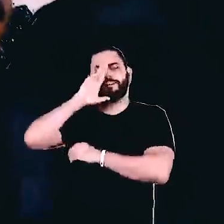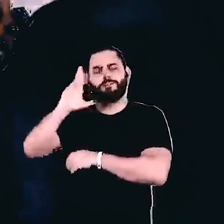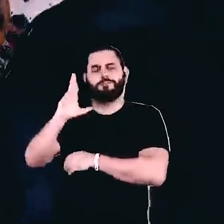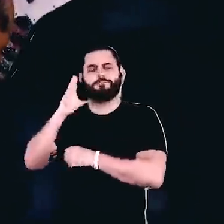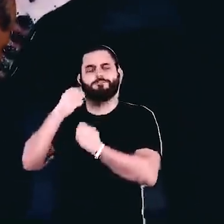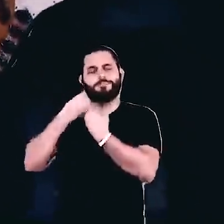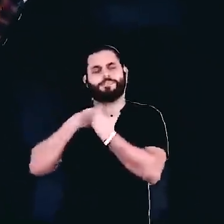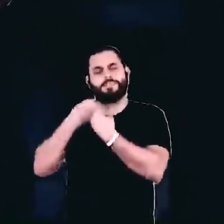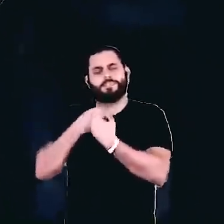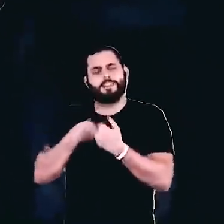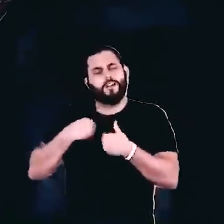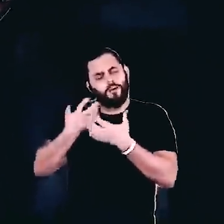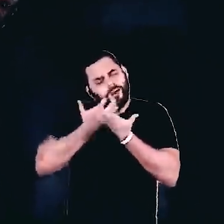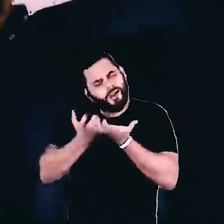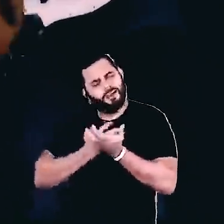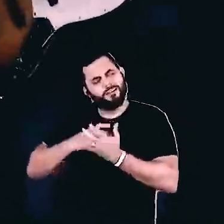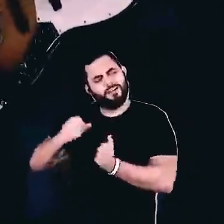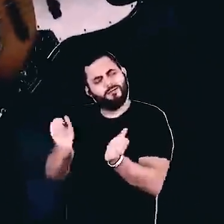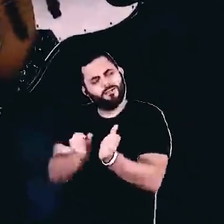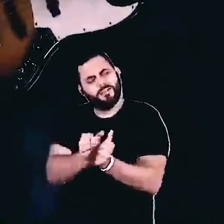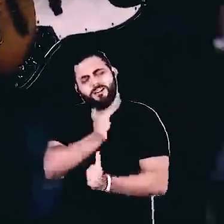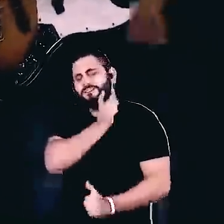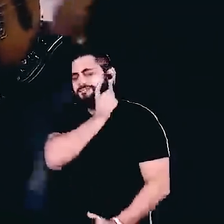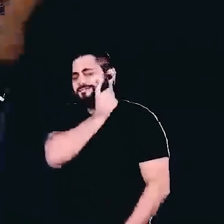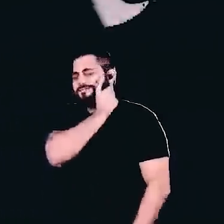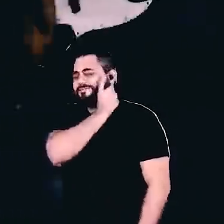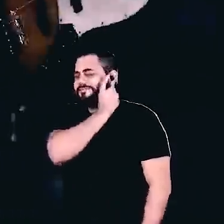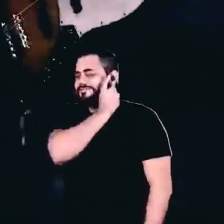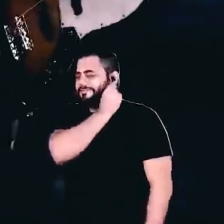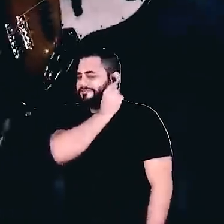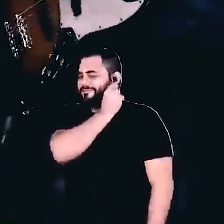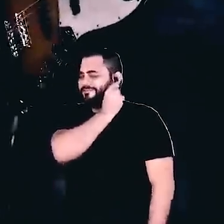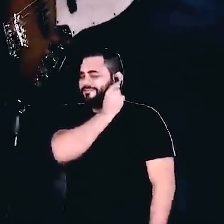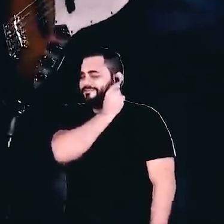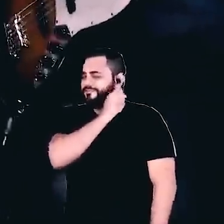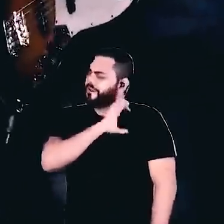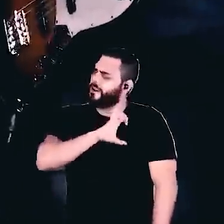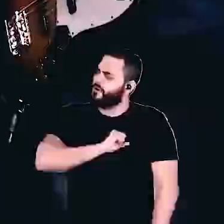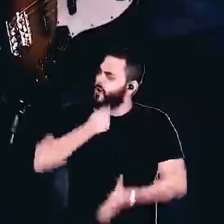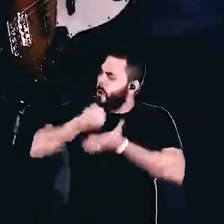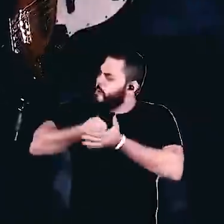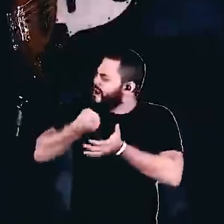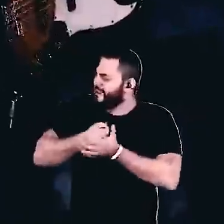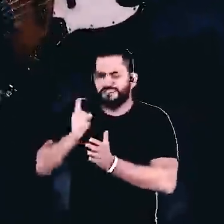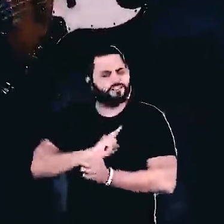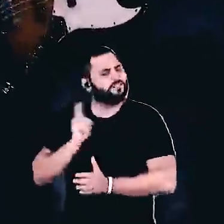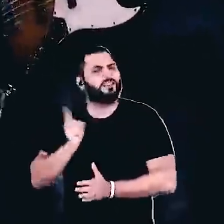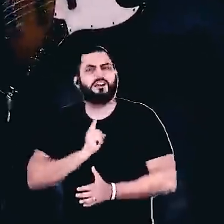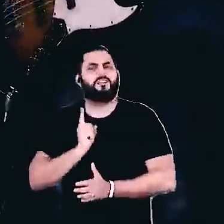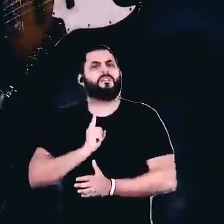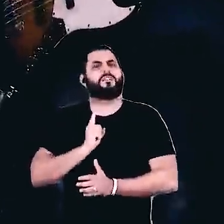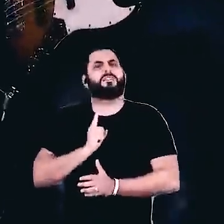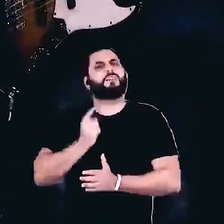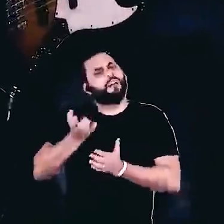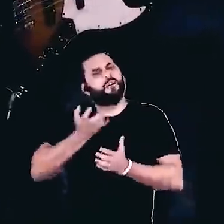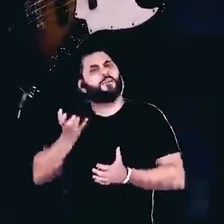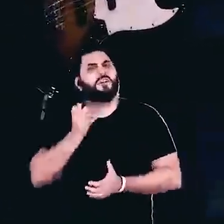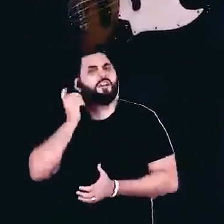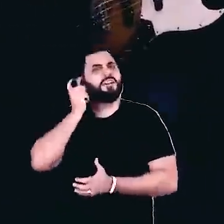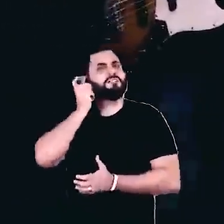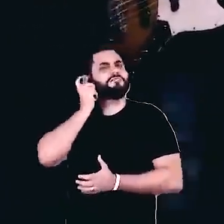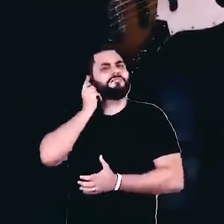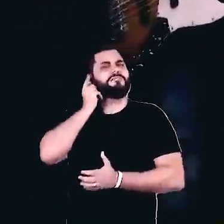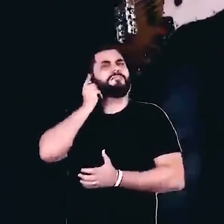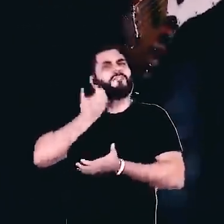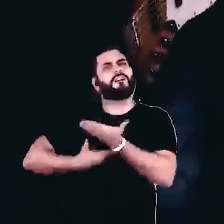um escravo da orelha furada, um escravo por amor, não por obrigação. Me ajuda a servir as